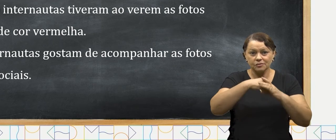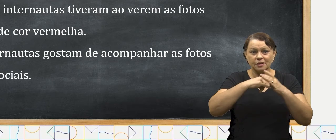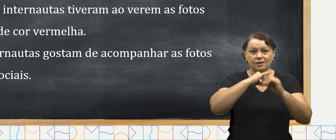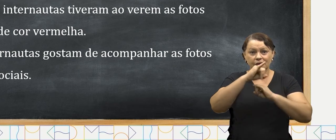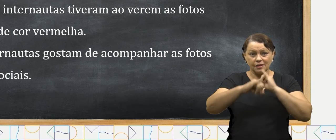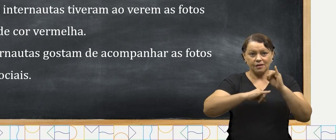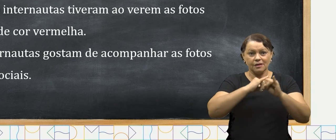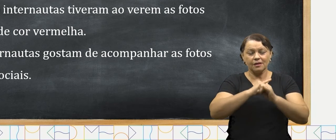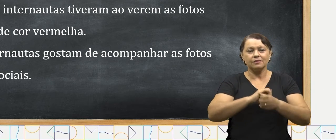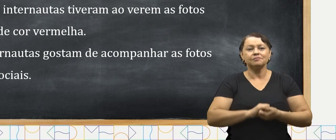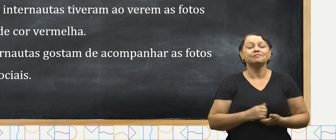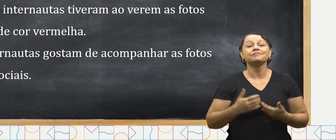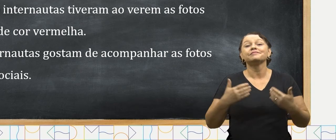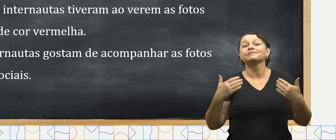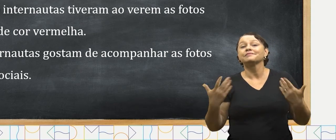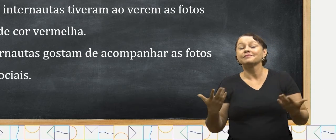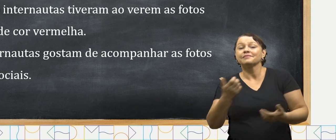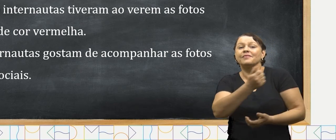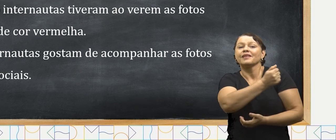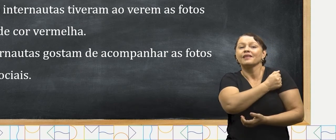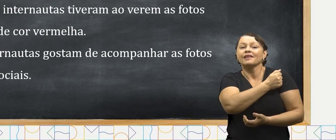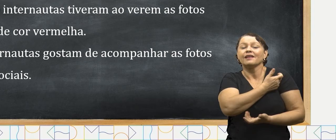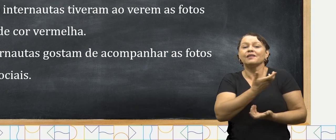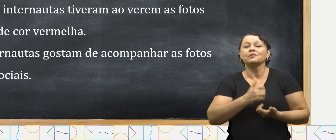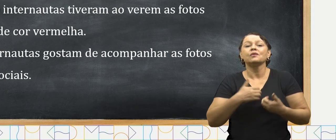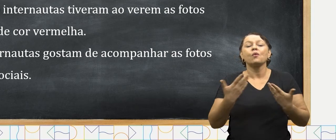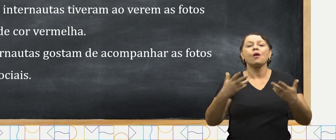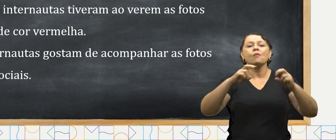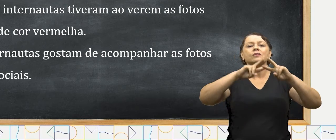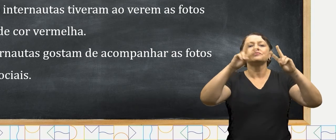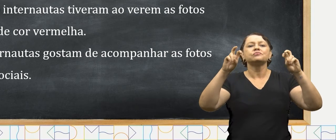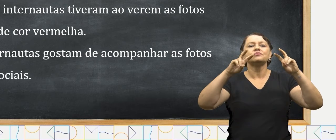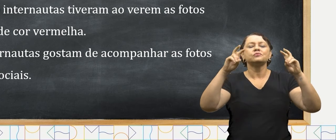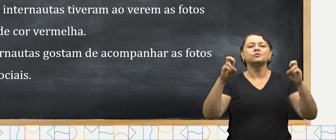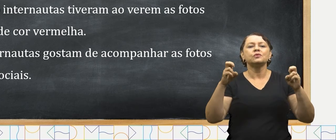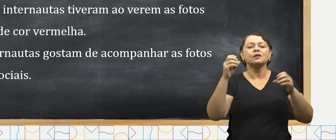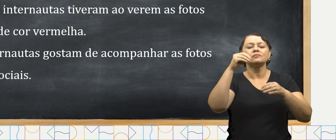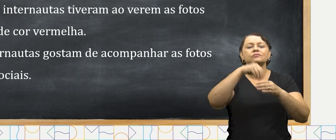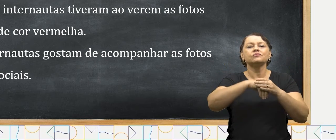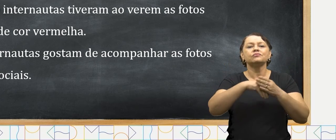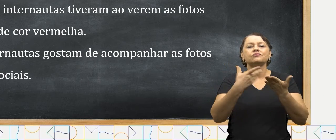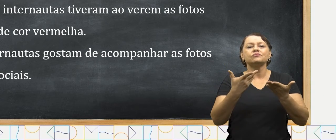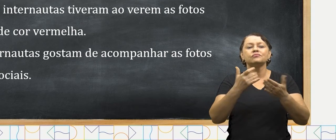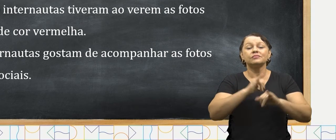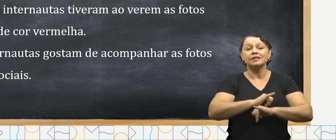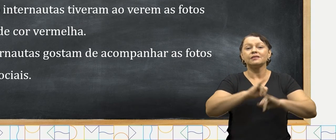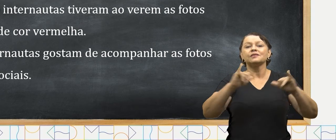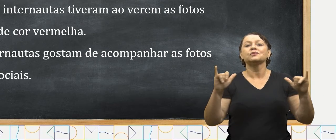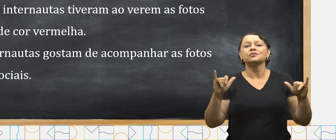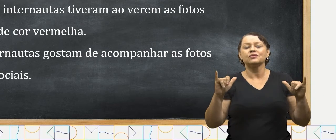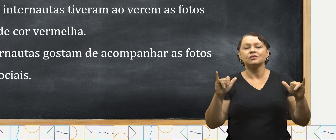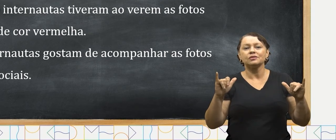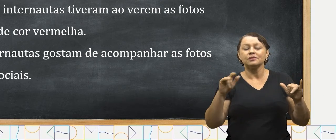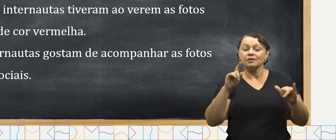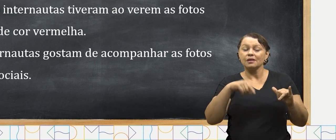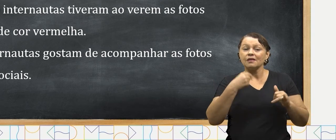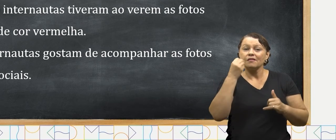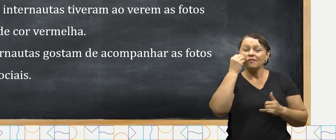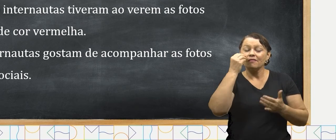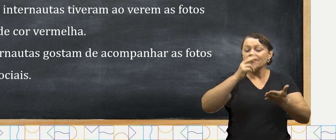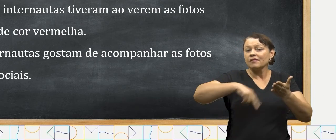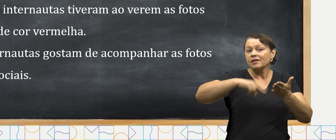redes sociais. E aí, aluno, qual é o assunto desenvolvido nesta notícia